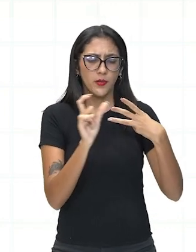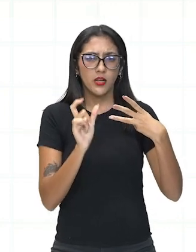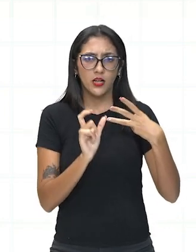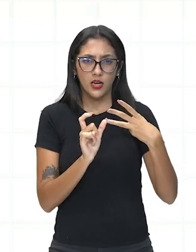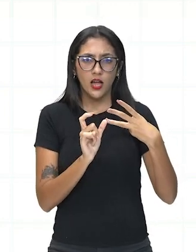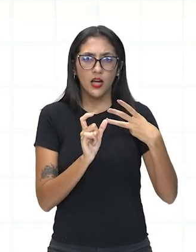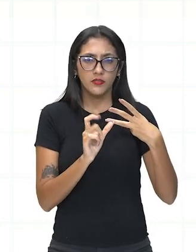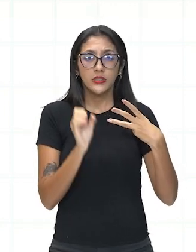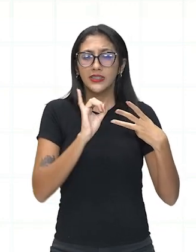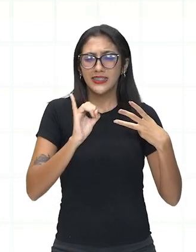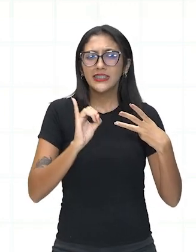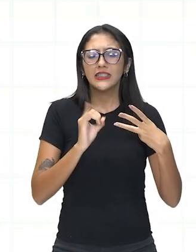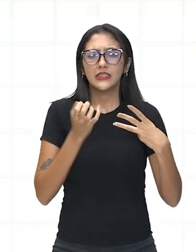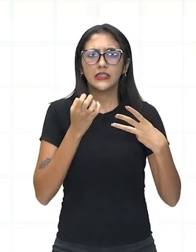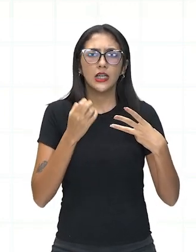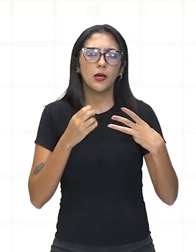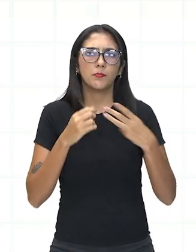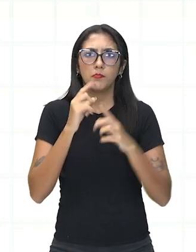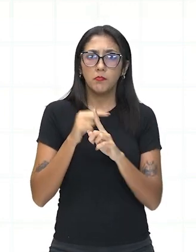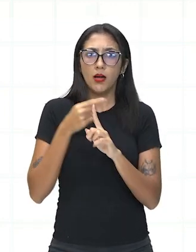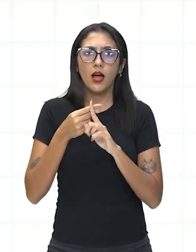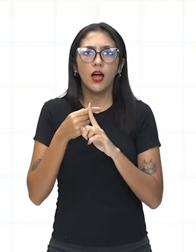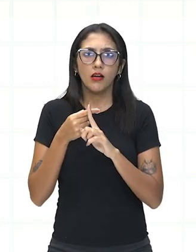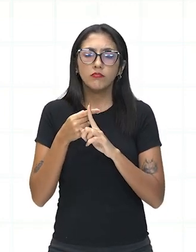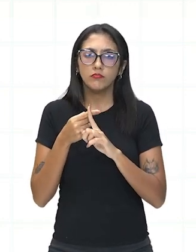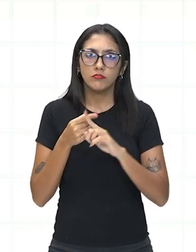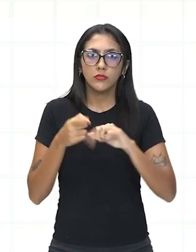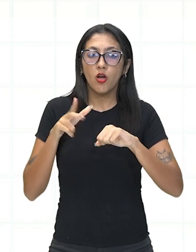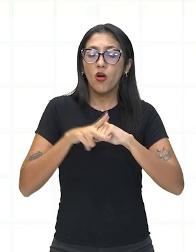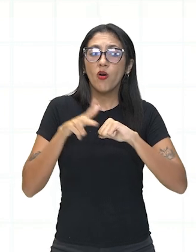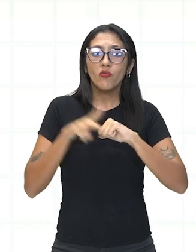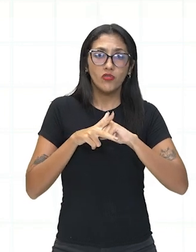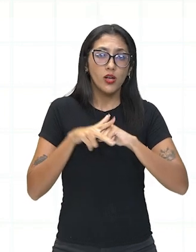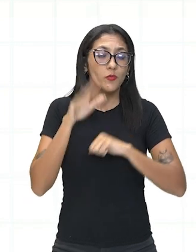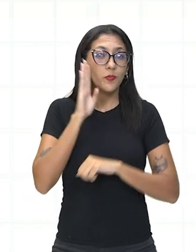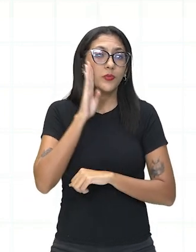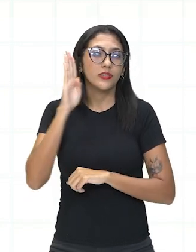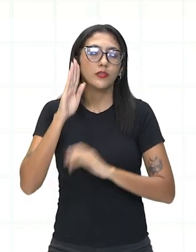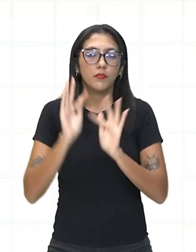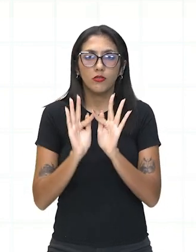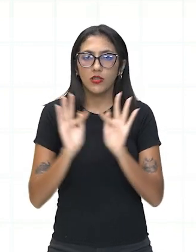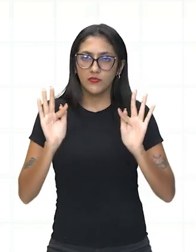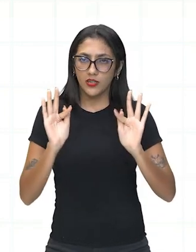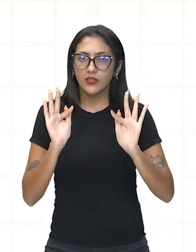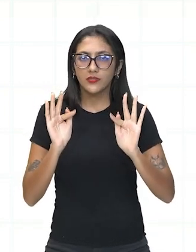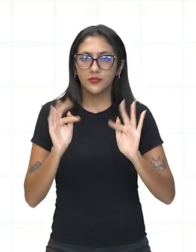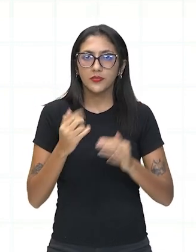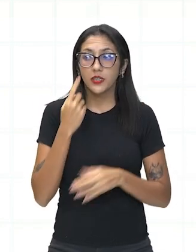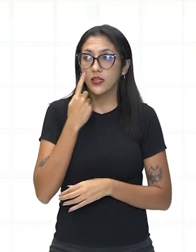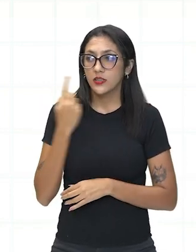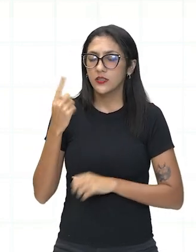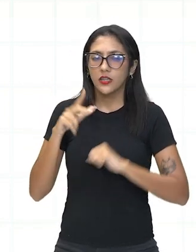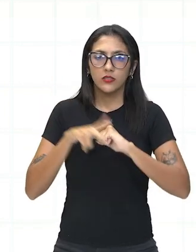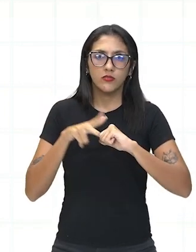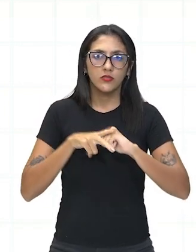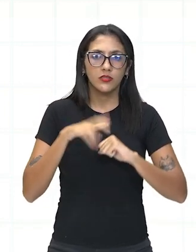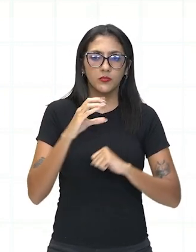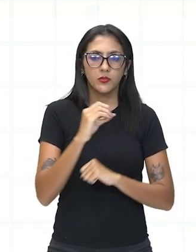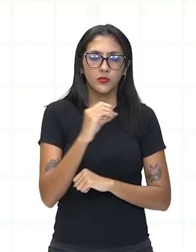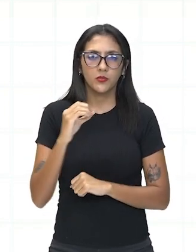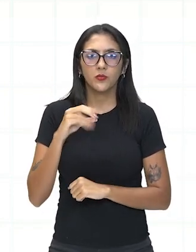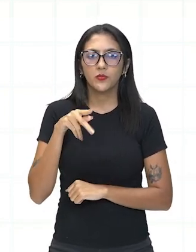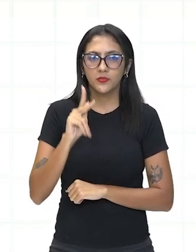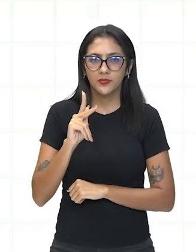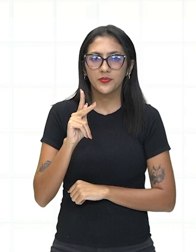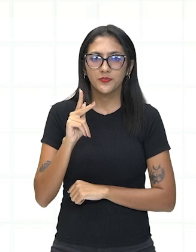aumentar um pouquinho a resposta, eu acrescento o verbo, né, que já está lá na pergunta, ó, que é o verbo cook no caso. Então, ficou aí, no, she